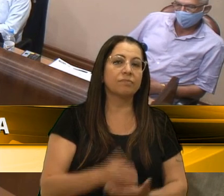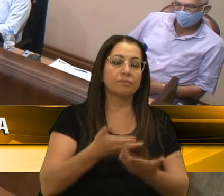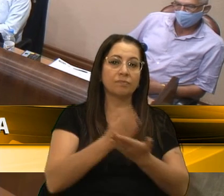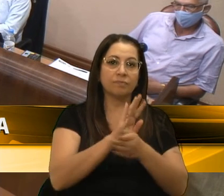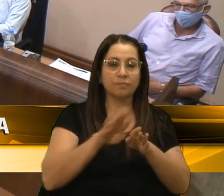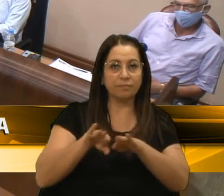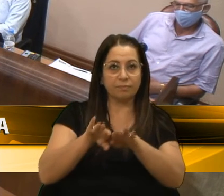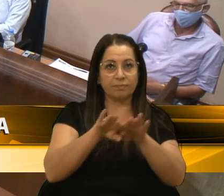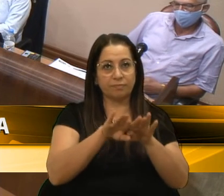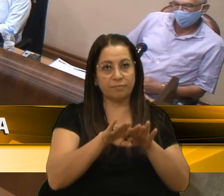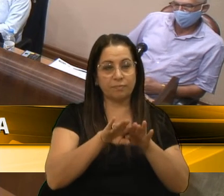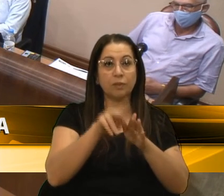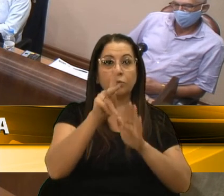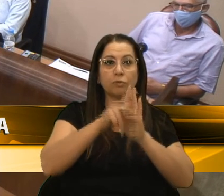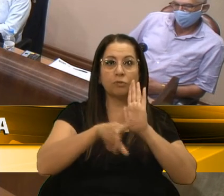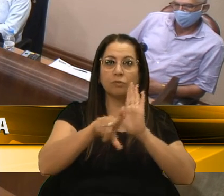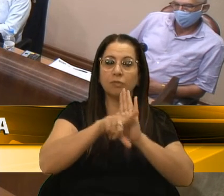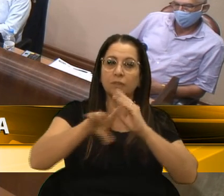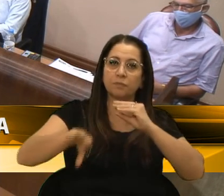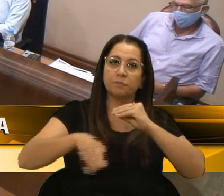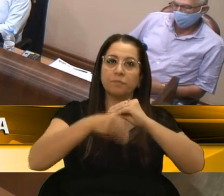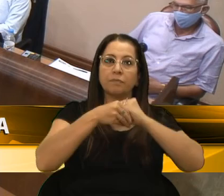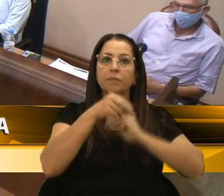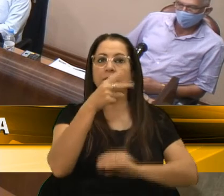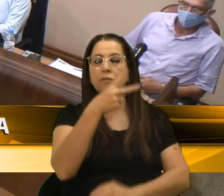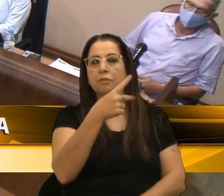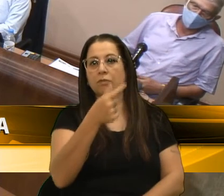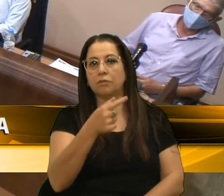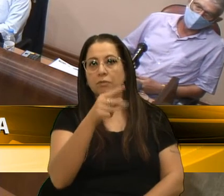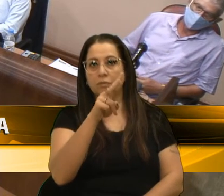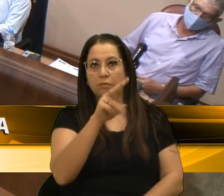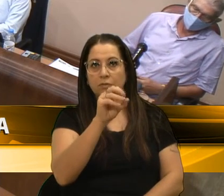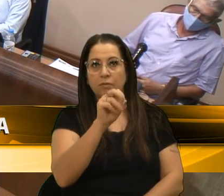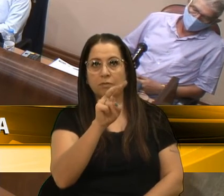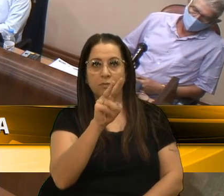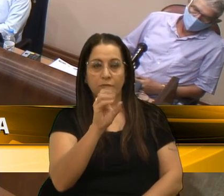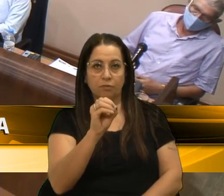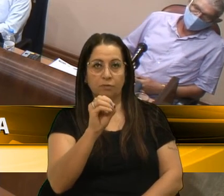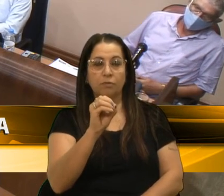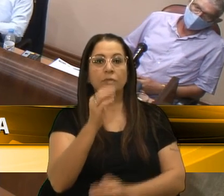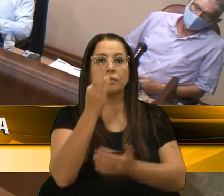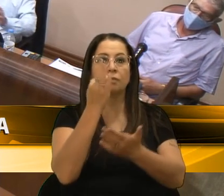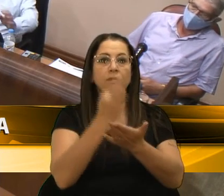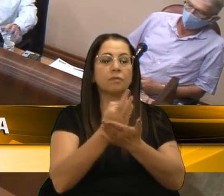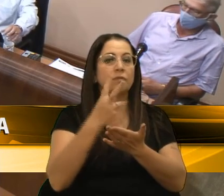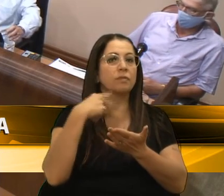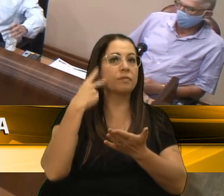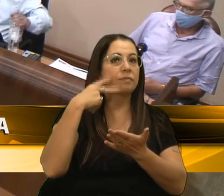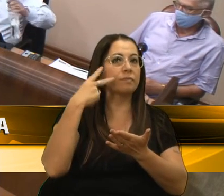Aprovado por unanimidade o projeto de lei complementar número 27 de 2020, com a ausência do